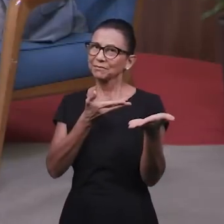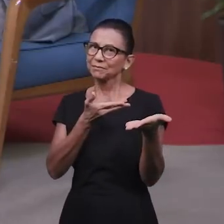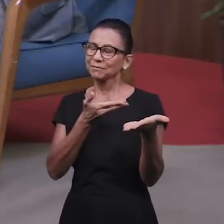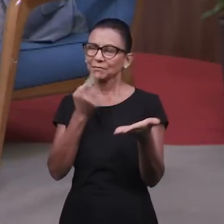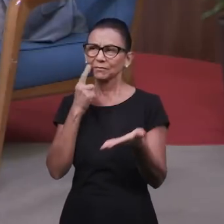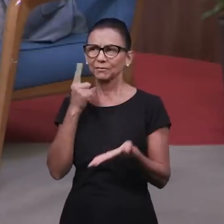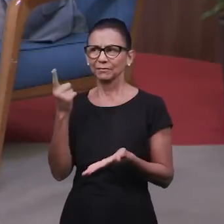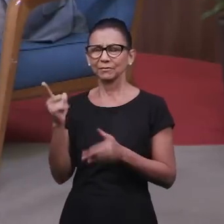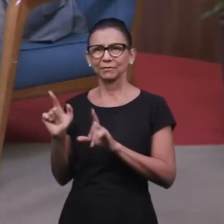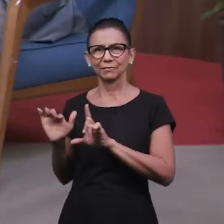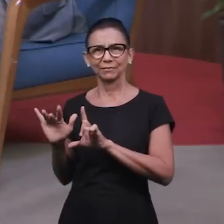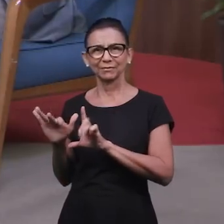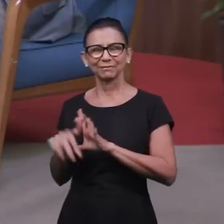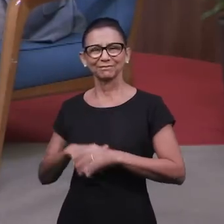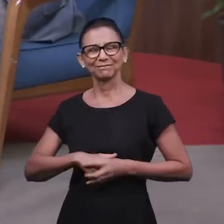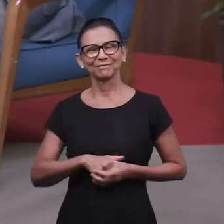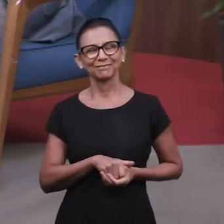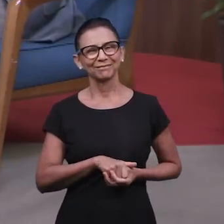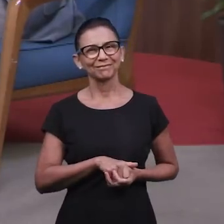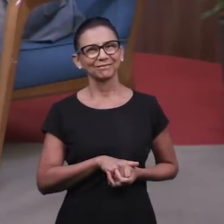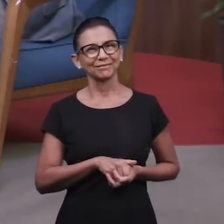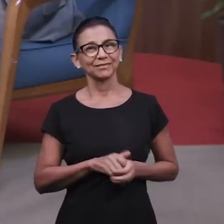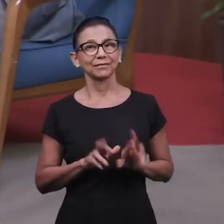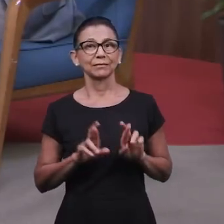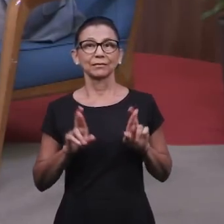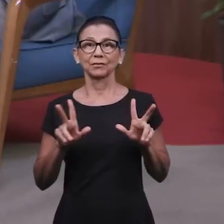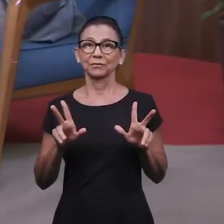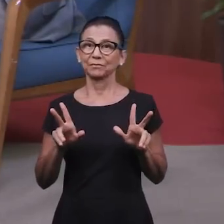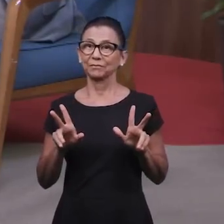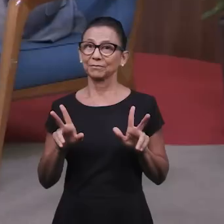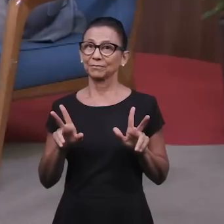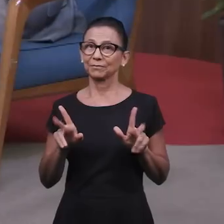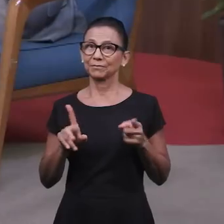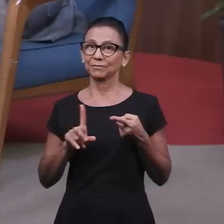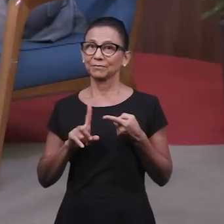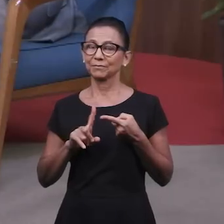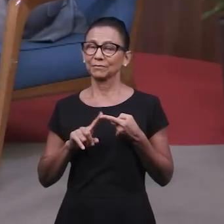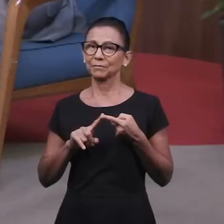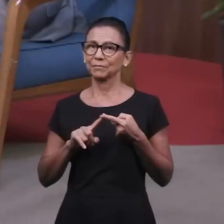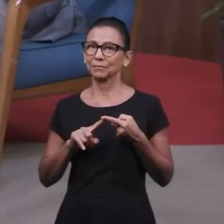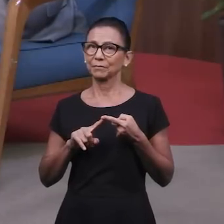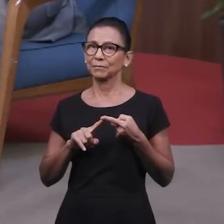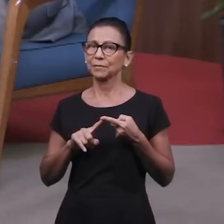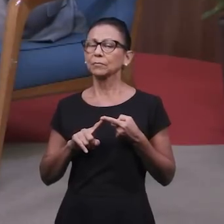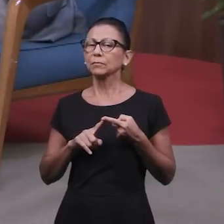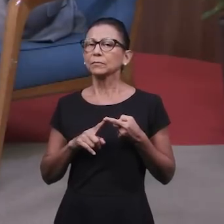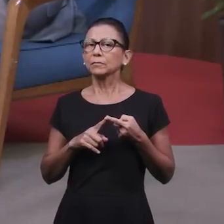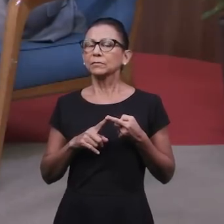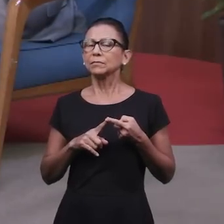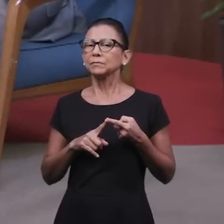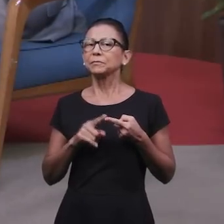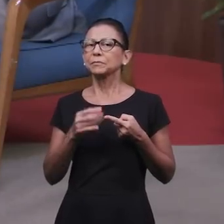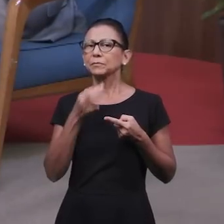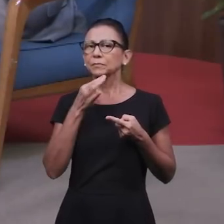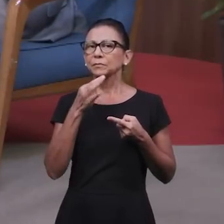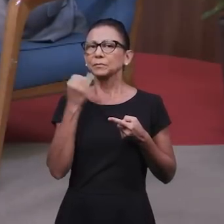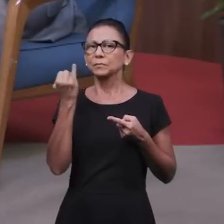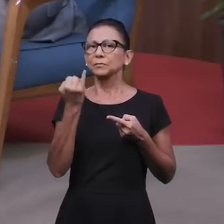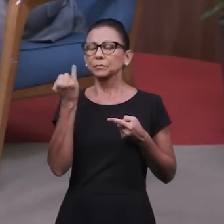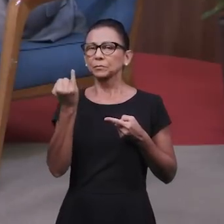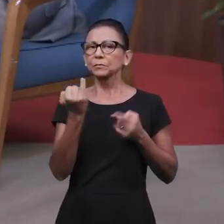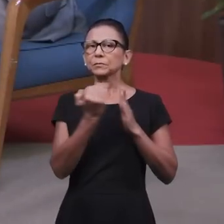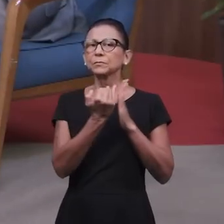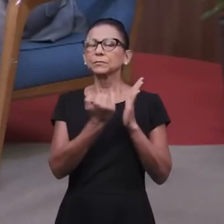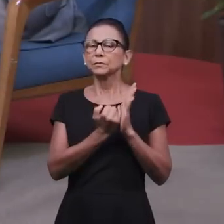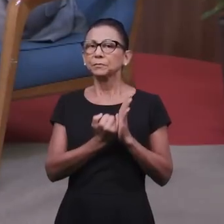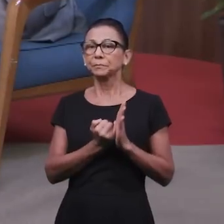conosco, em participar. Agora você está vendo aí o QR Code aparecendo, diferente daquele primeiro. Aquele primeiro é para você falar da importância do programa para